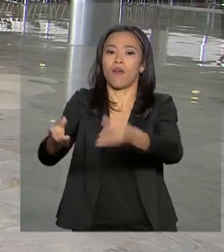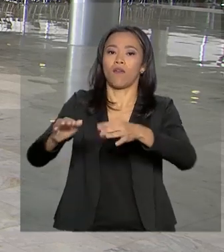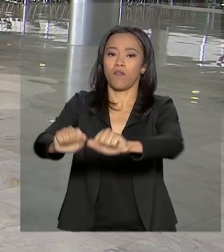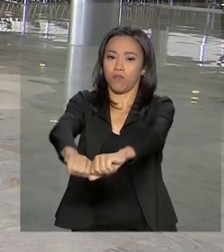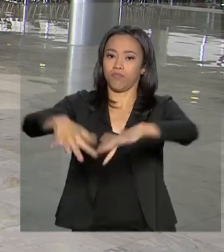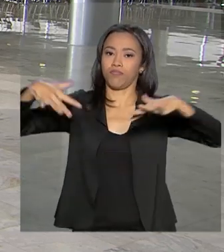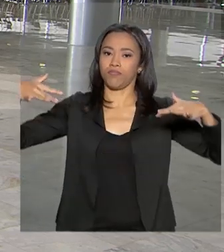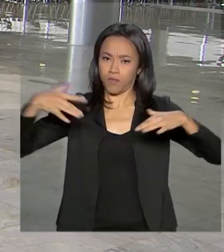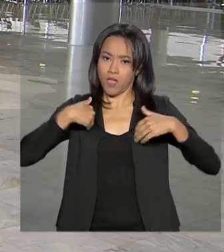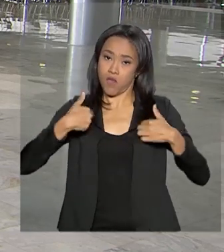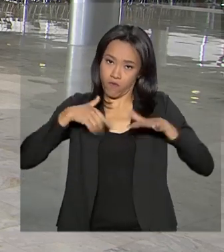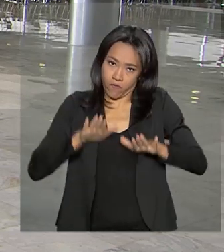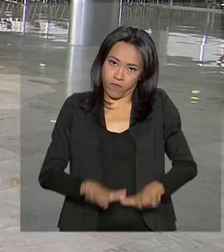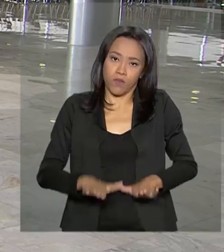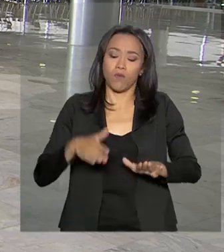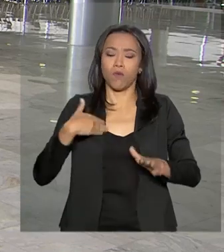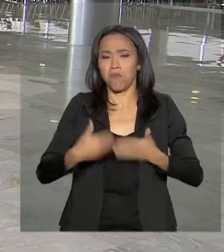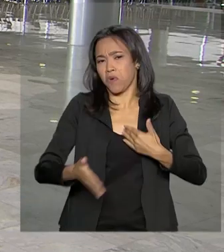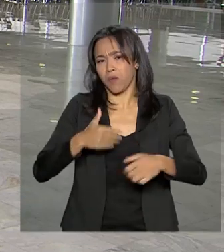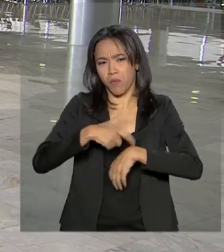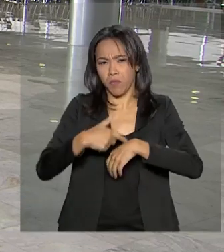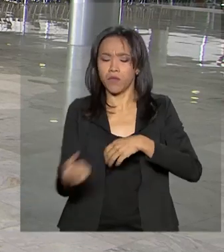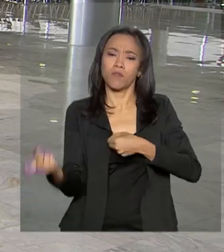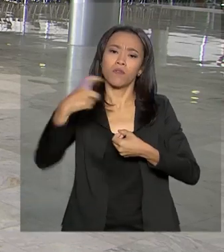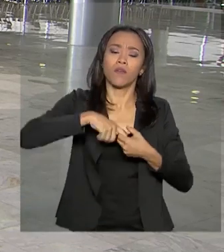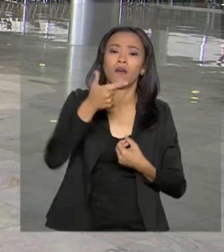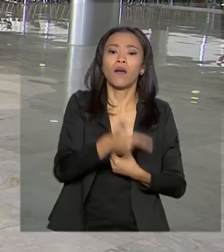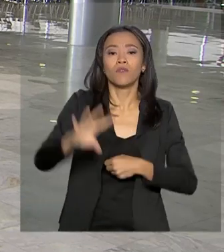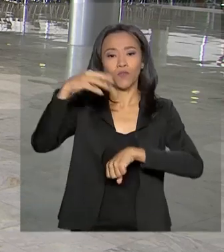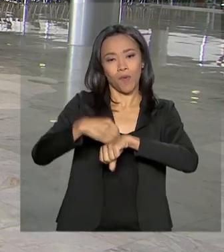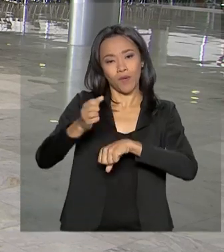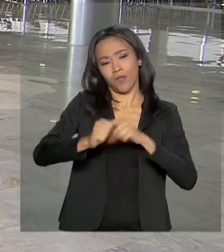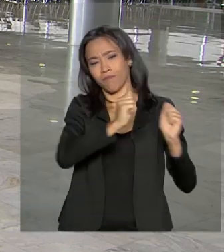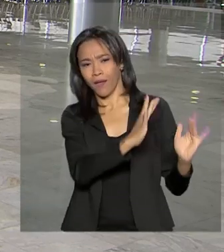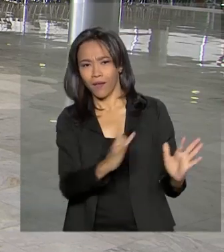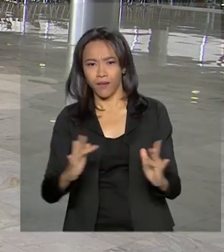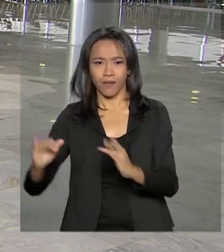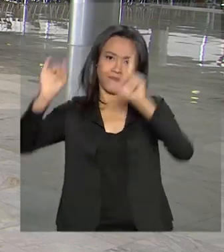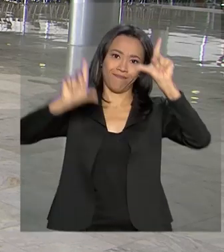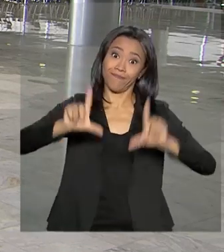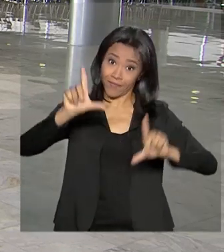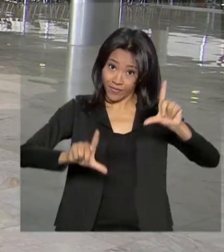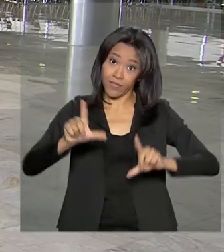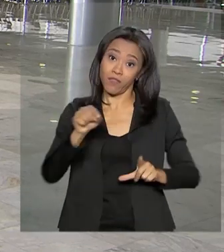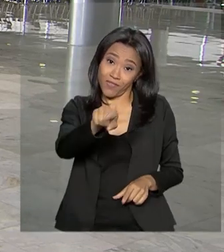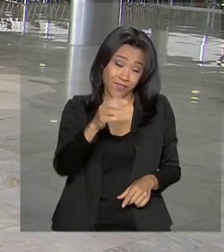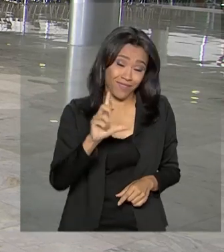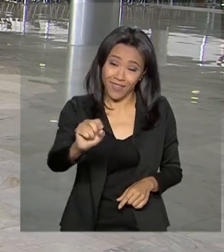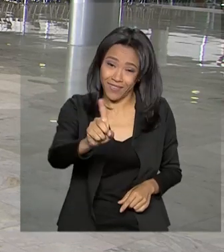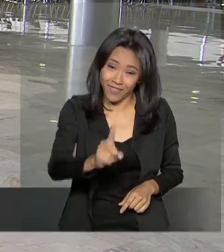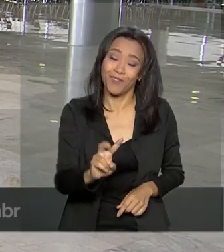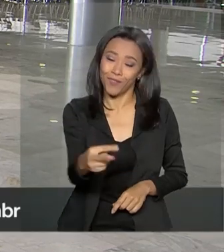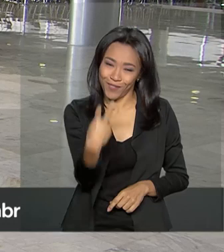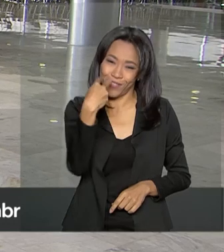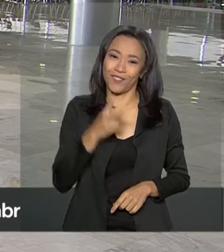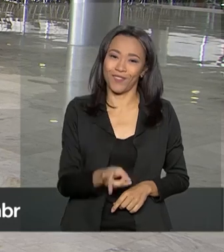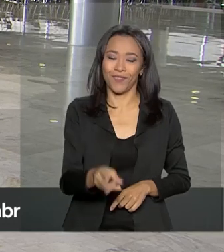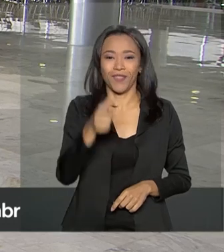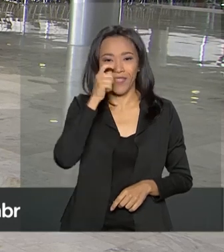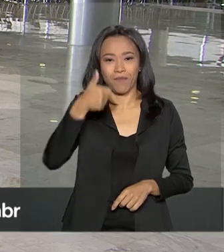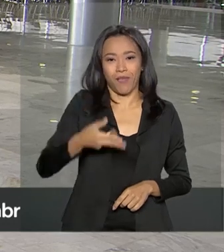continuo por aqui, volto a qualquer momento com outras informações ao longo da nossa programação. E você não saia daí, continue com a